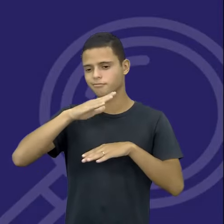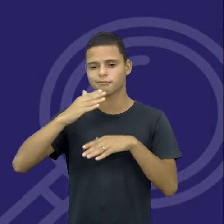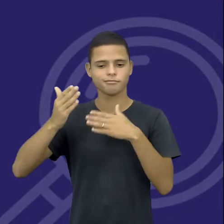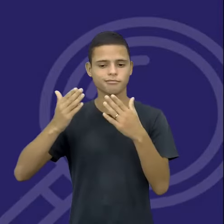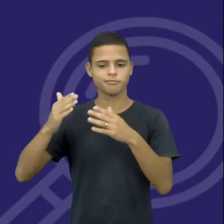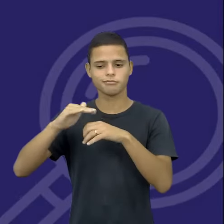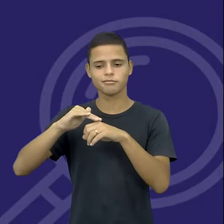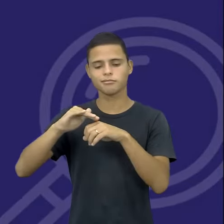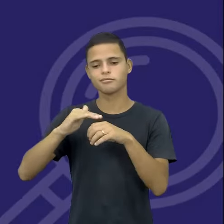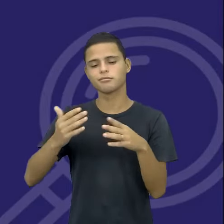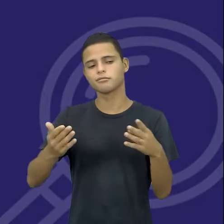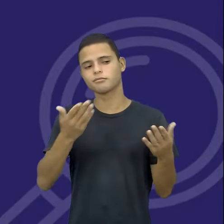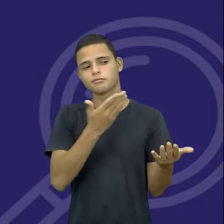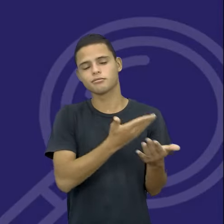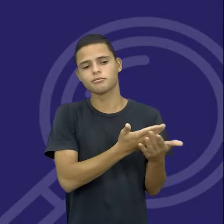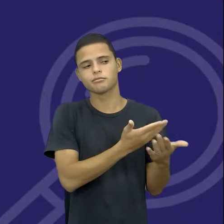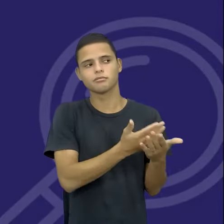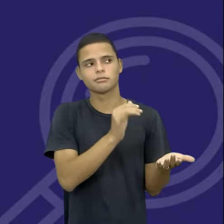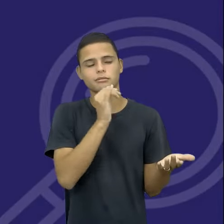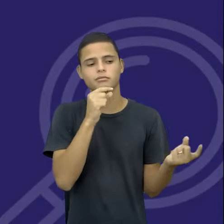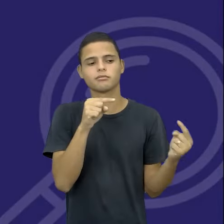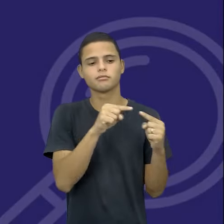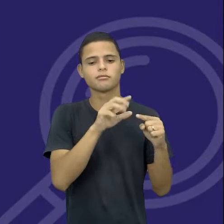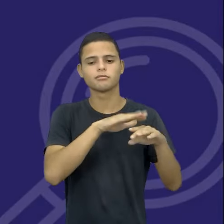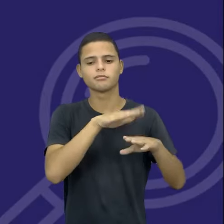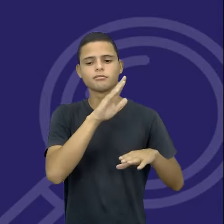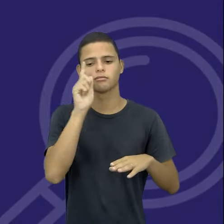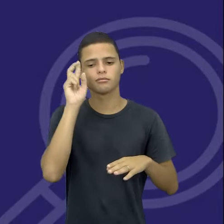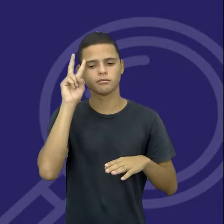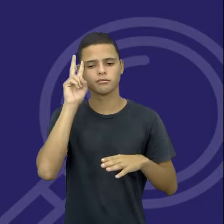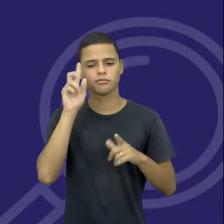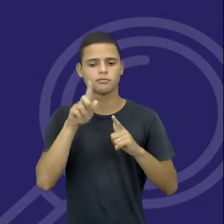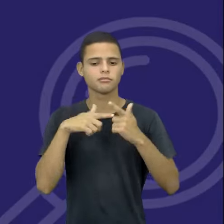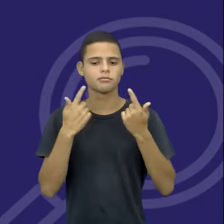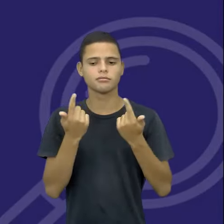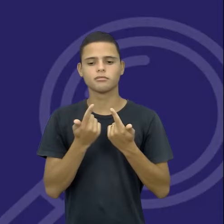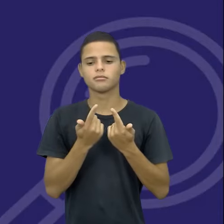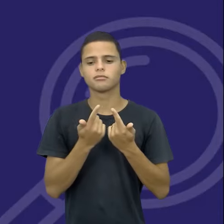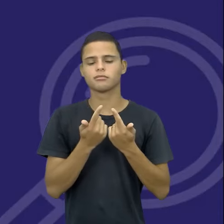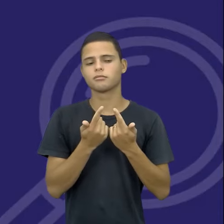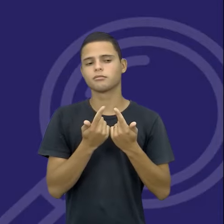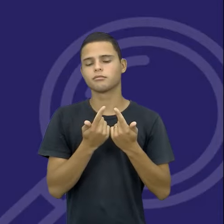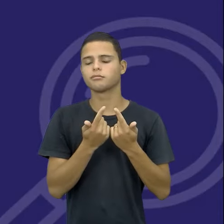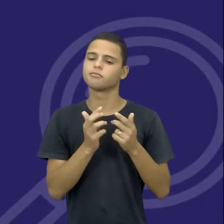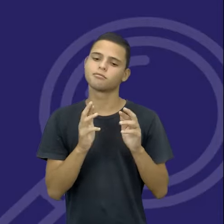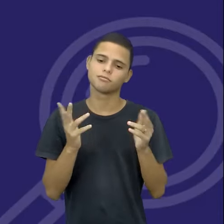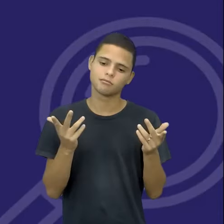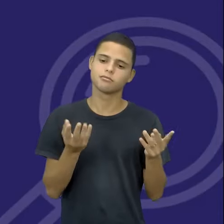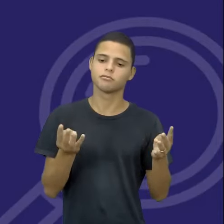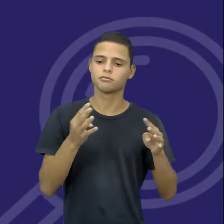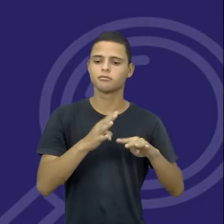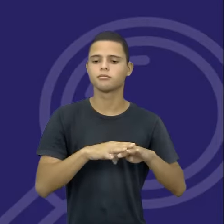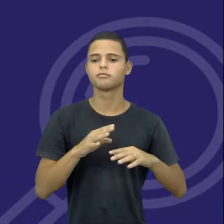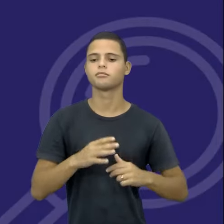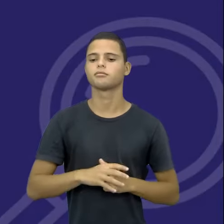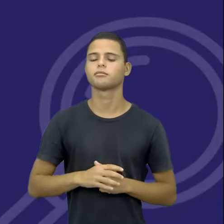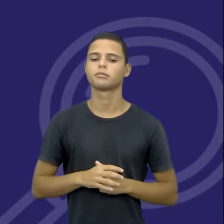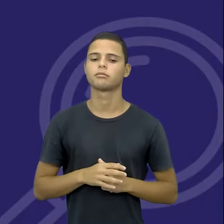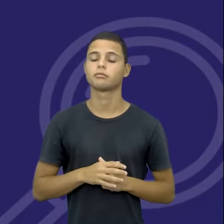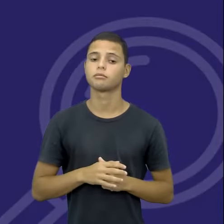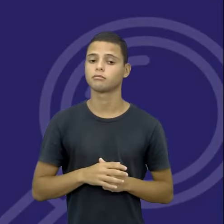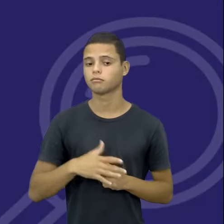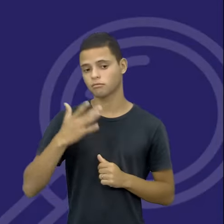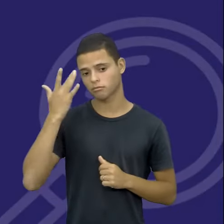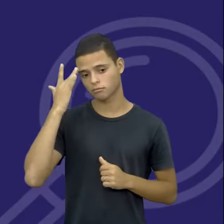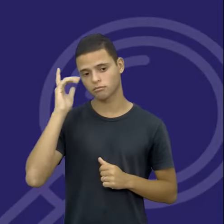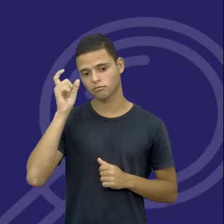uma aula de, sei lá, de história, né, de geografia, do que numa aula de matemática. Mas eu acho que isso daí é